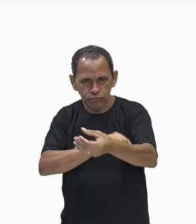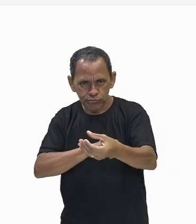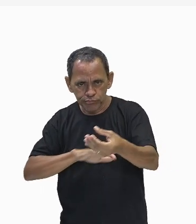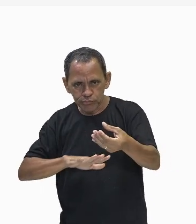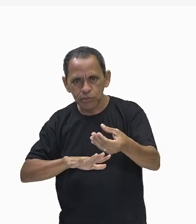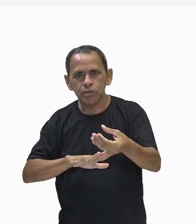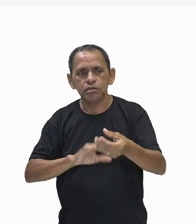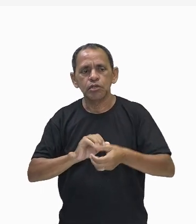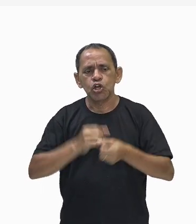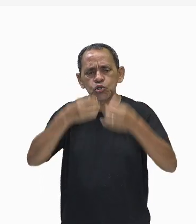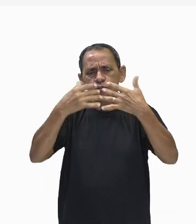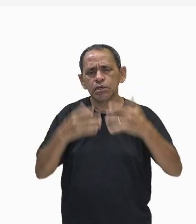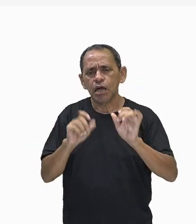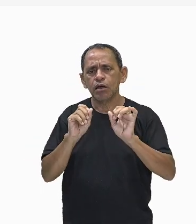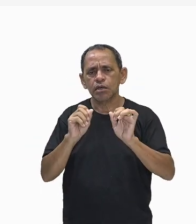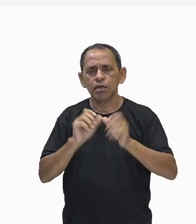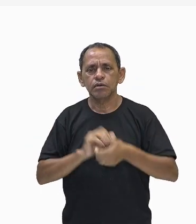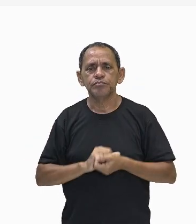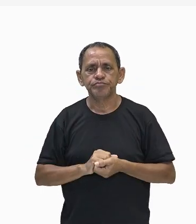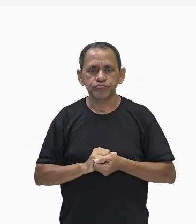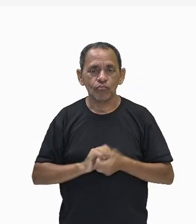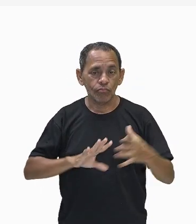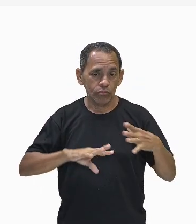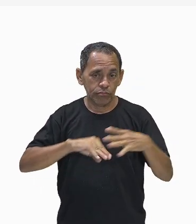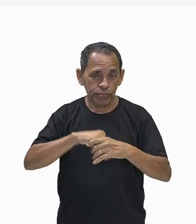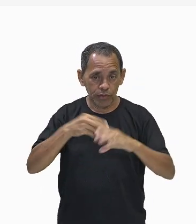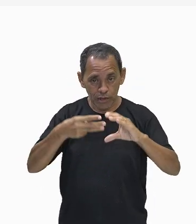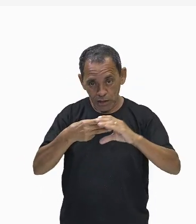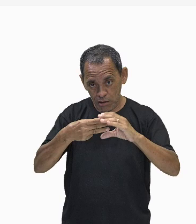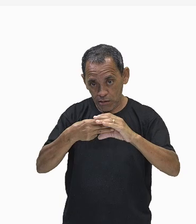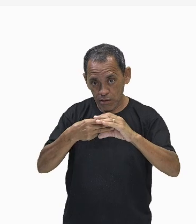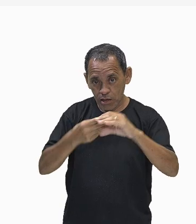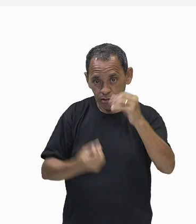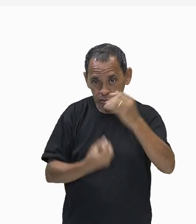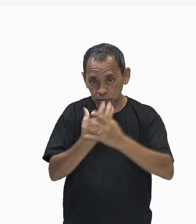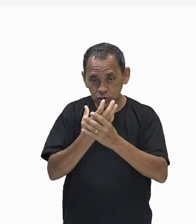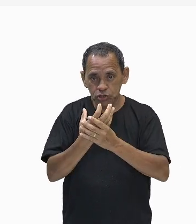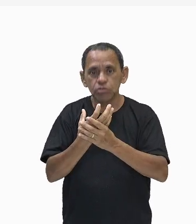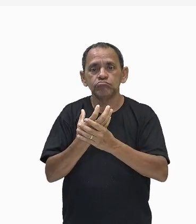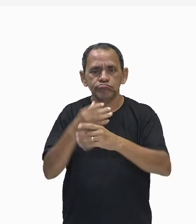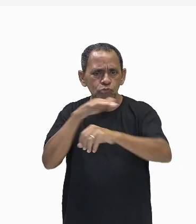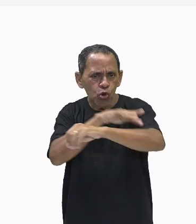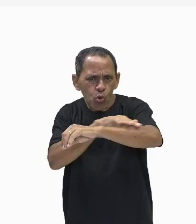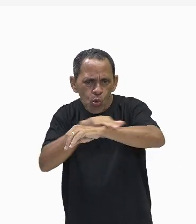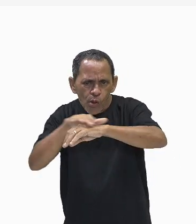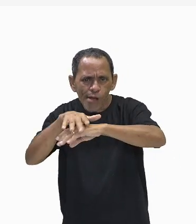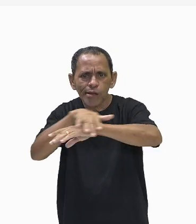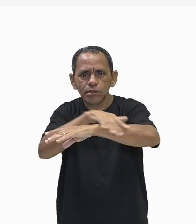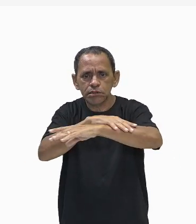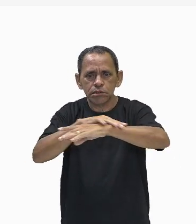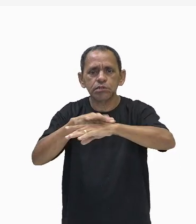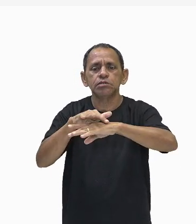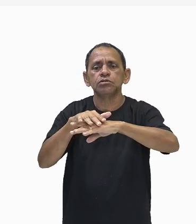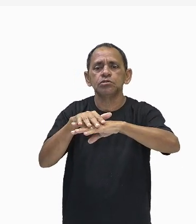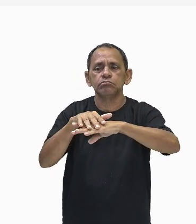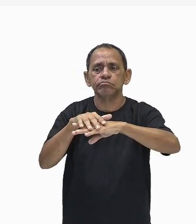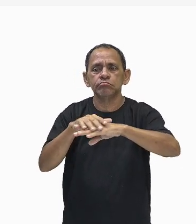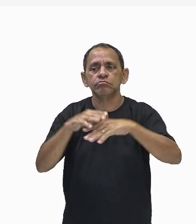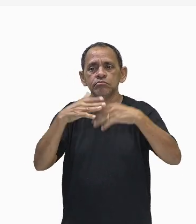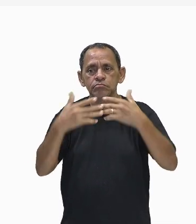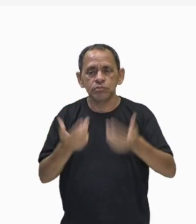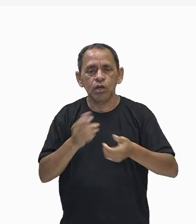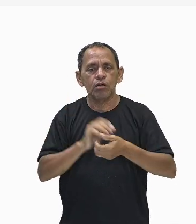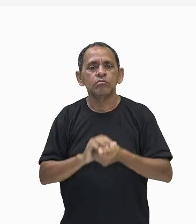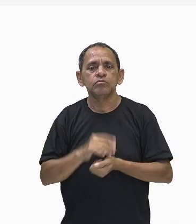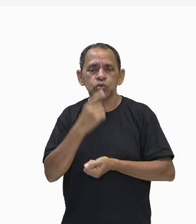que o conjunto de células formam os tecidos, então, o sangue, ele